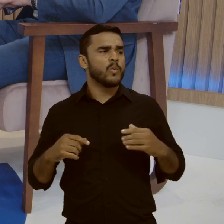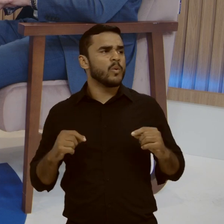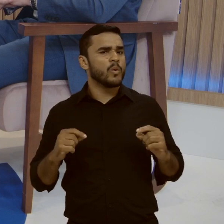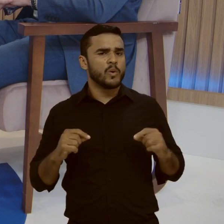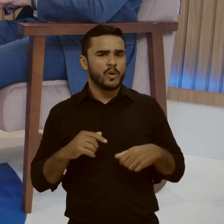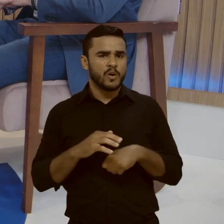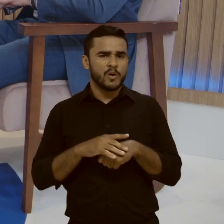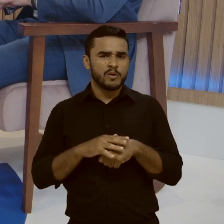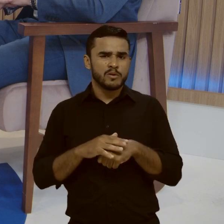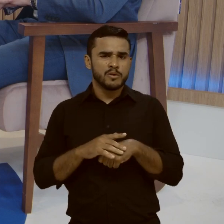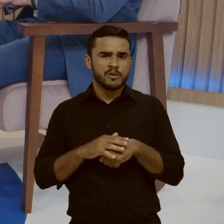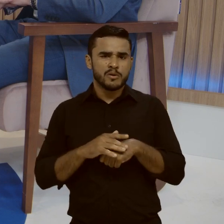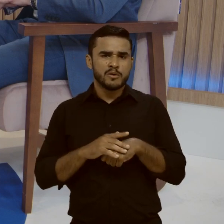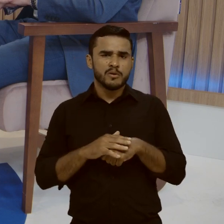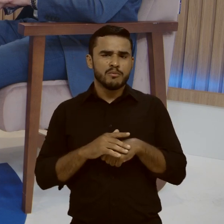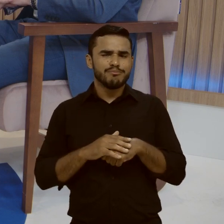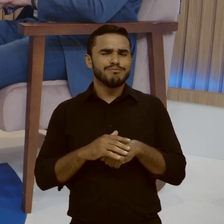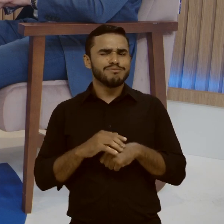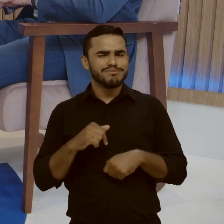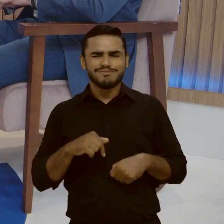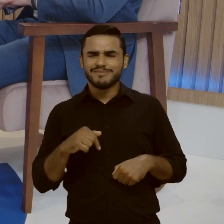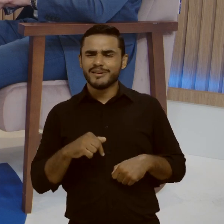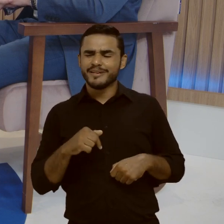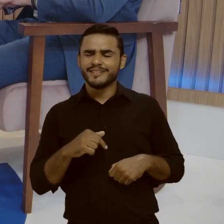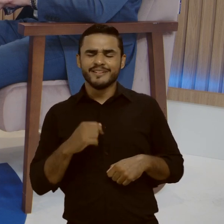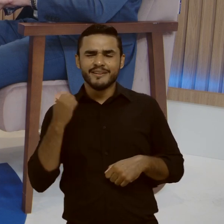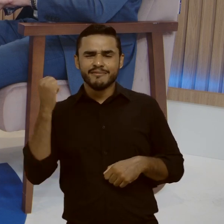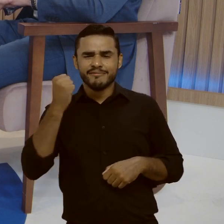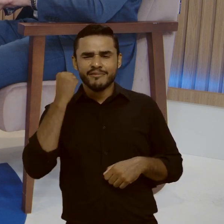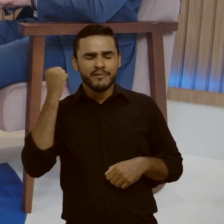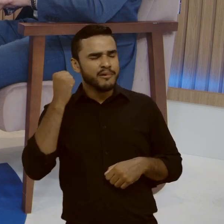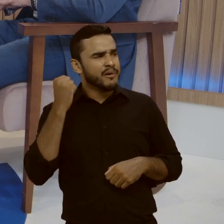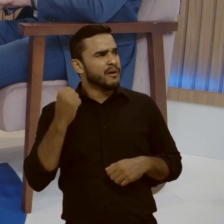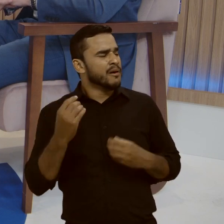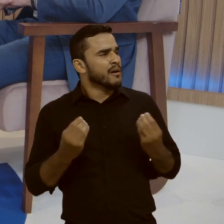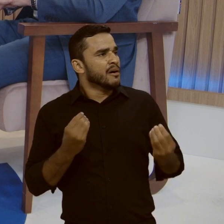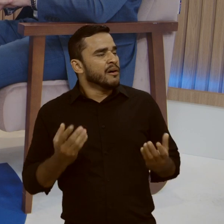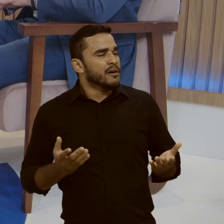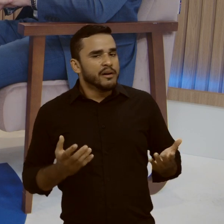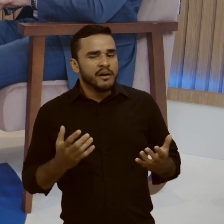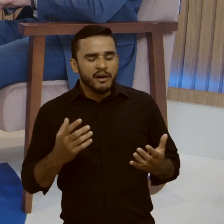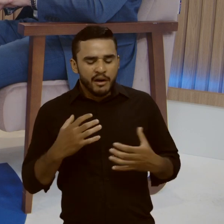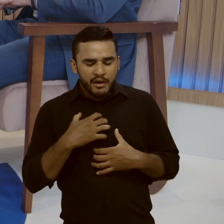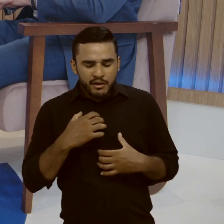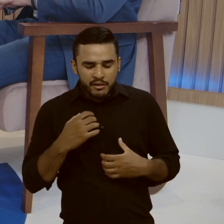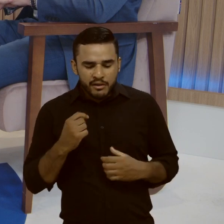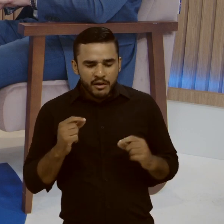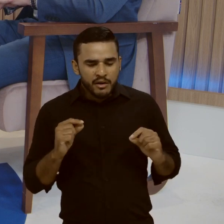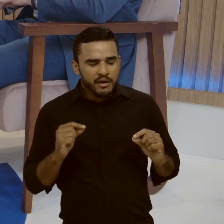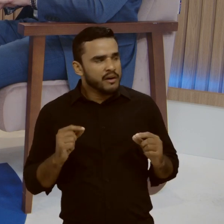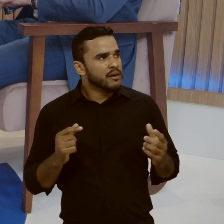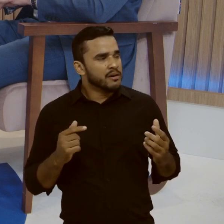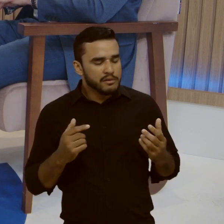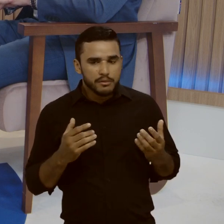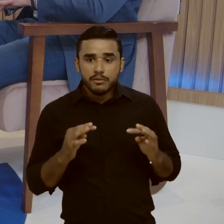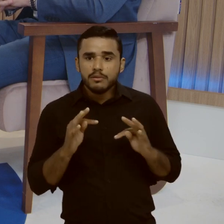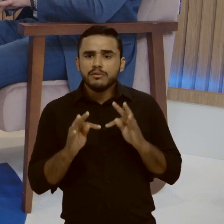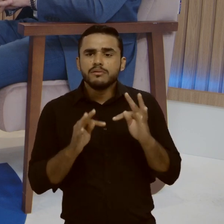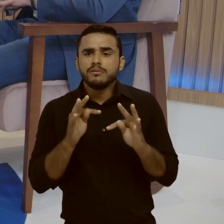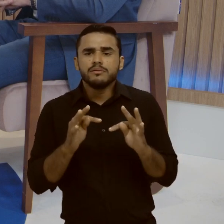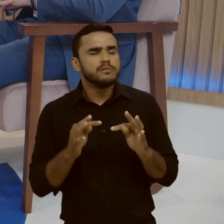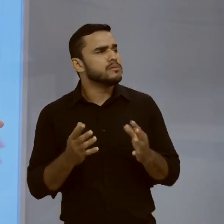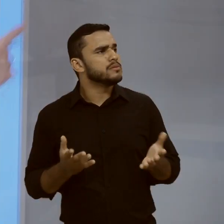doença já está ali mais avançada, como que seria, então, no caso, esse tratamento, né? Para